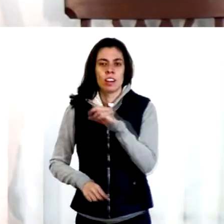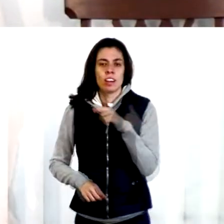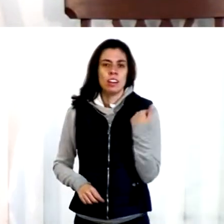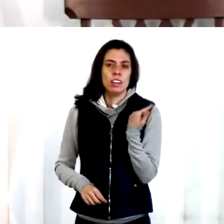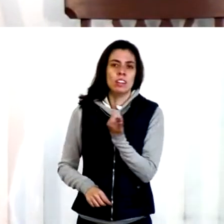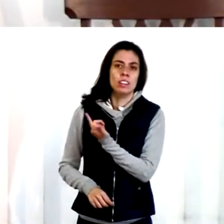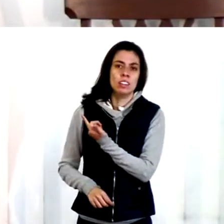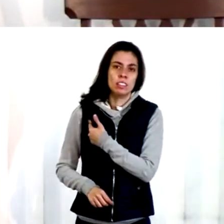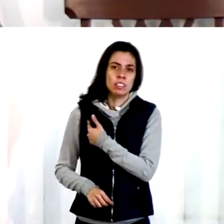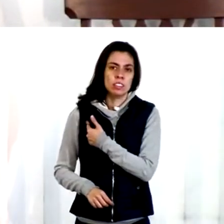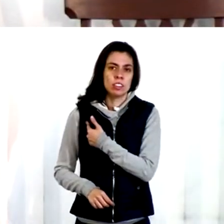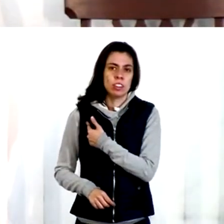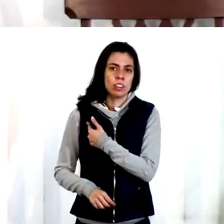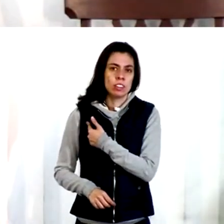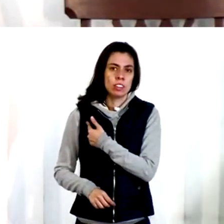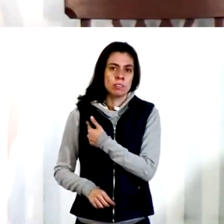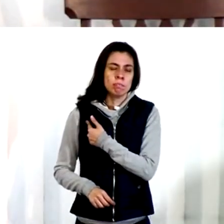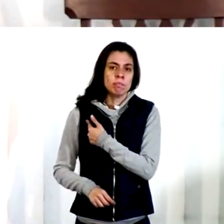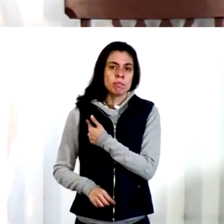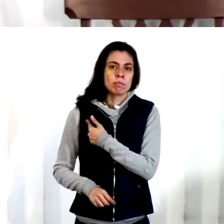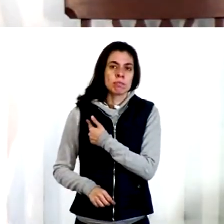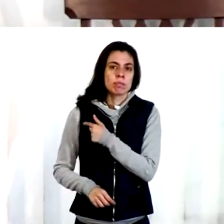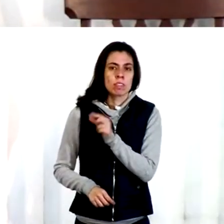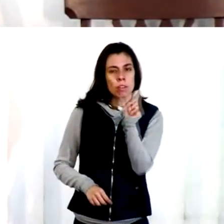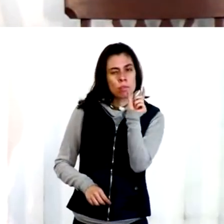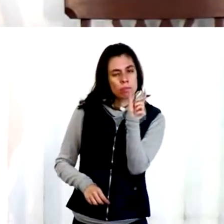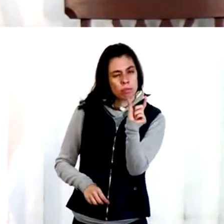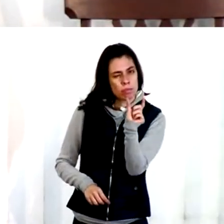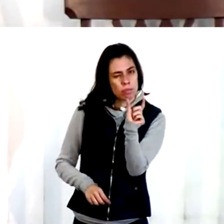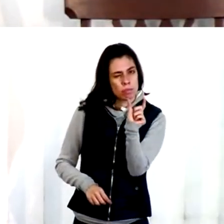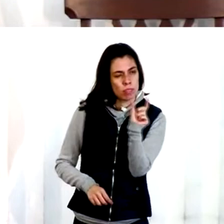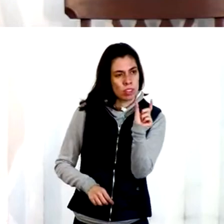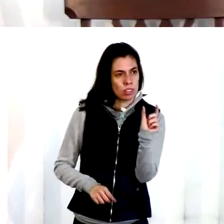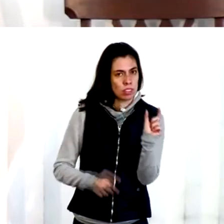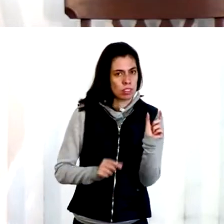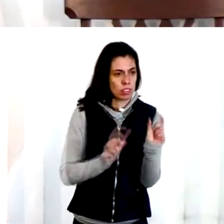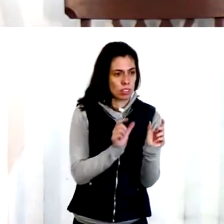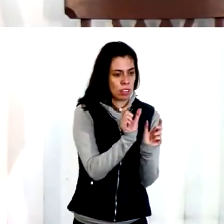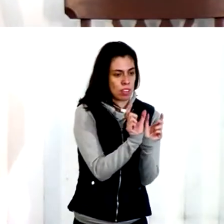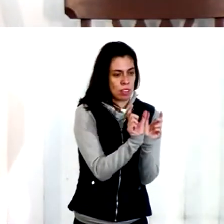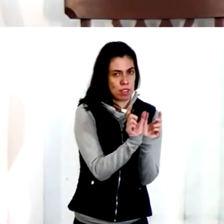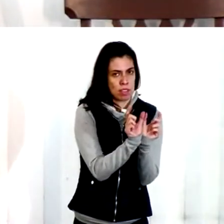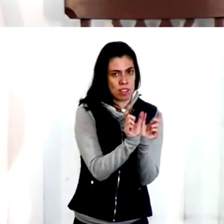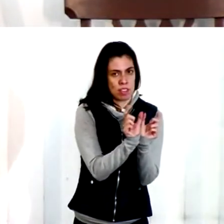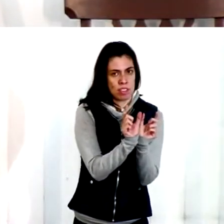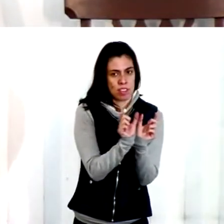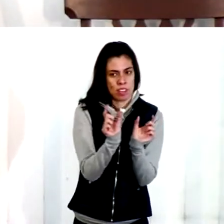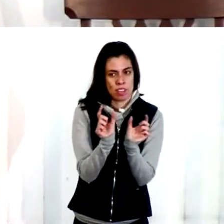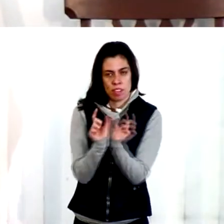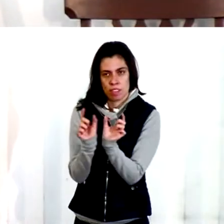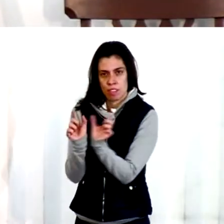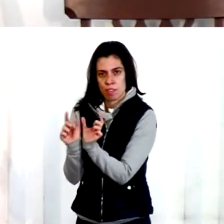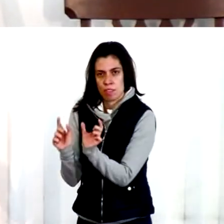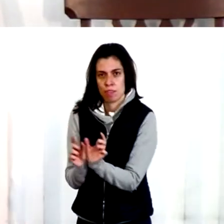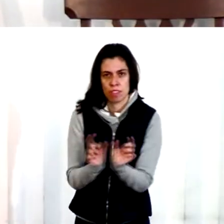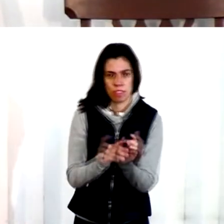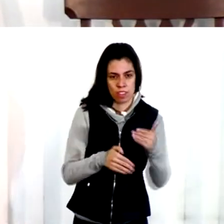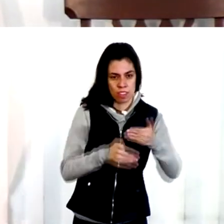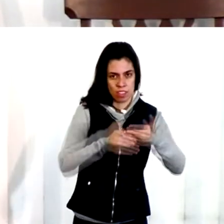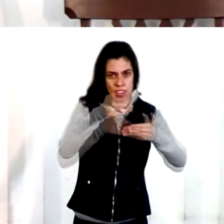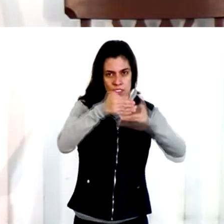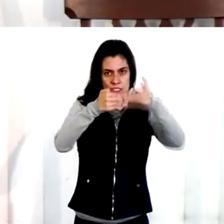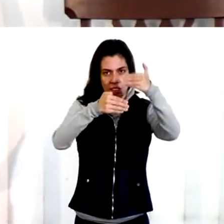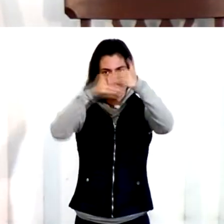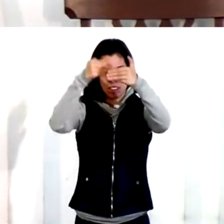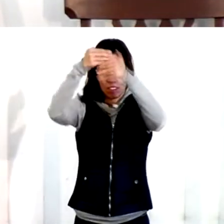Jesus Cristo, essa estrutura vai ruir um dia, porque falta a pedra de ângulo, porque falta a pedra de